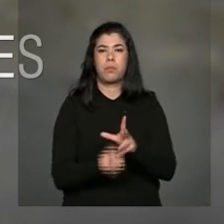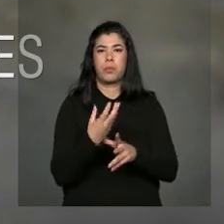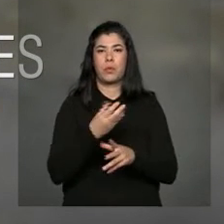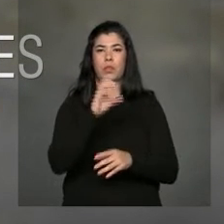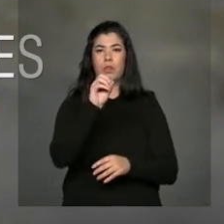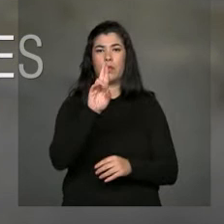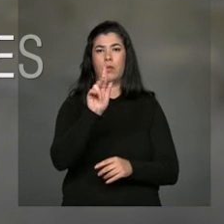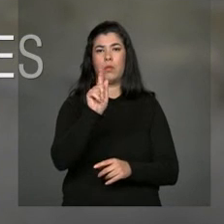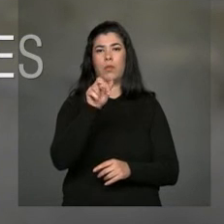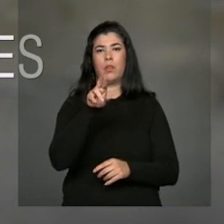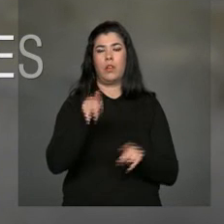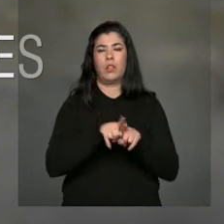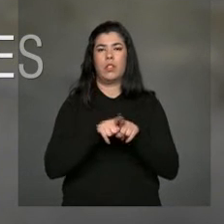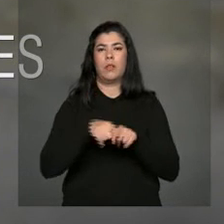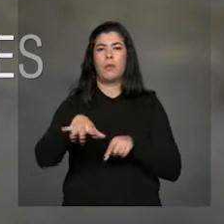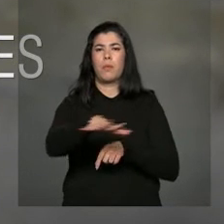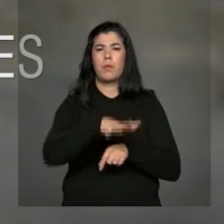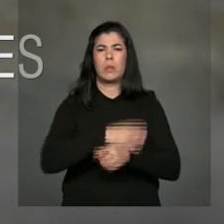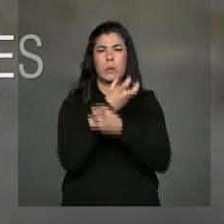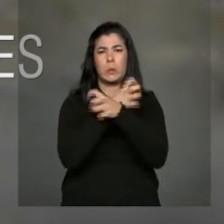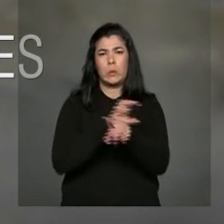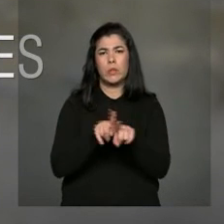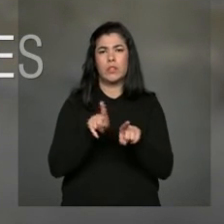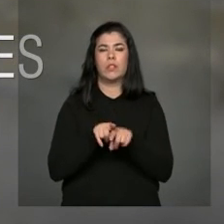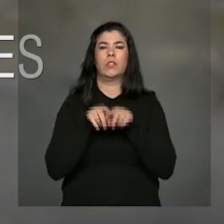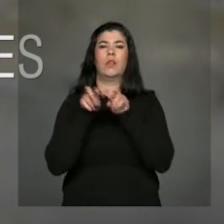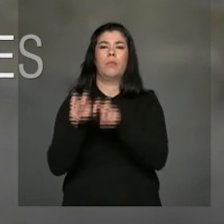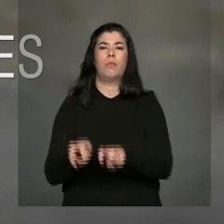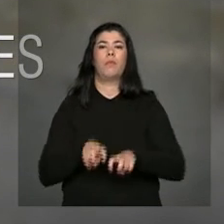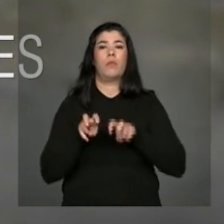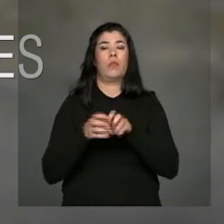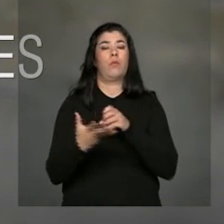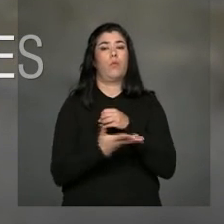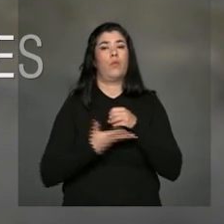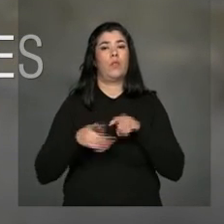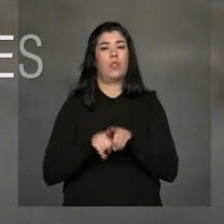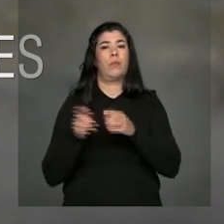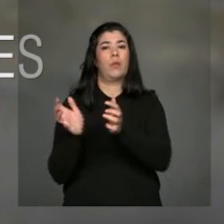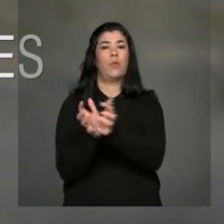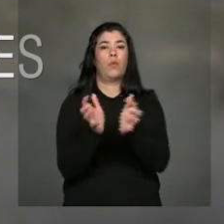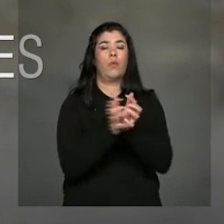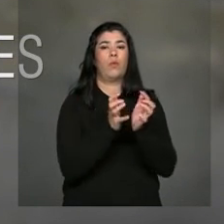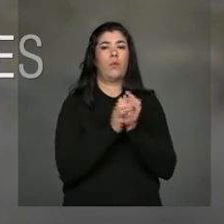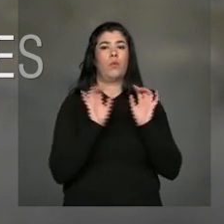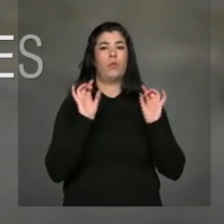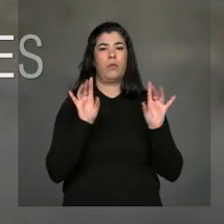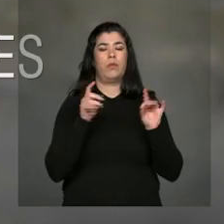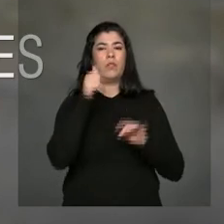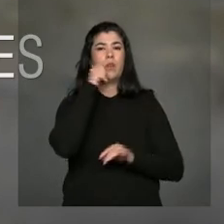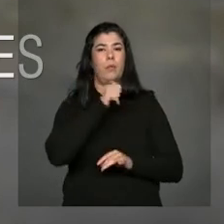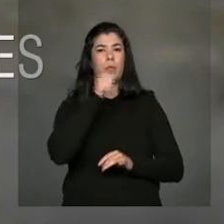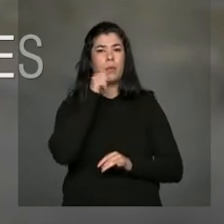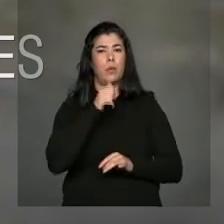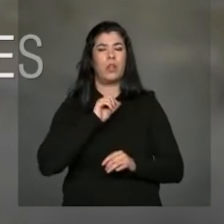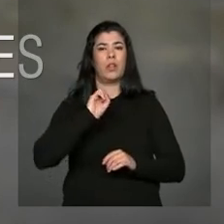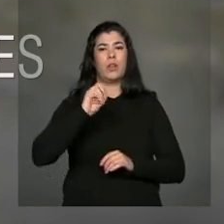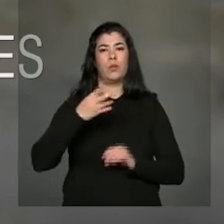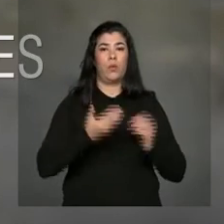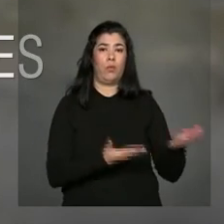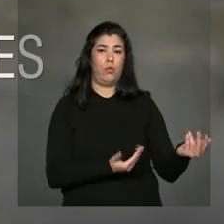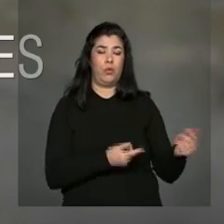no semiárido do país, agricultura sustentável e para grupos específicos como mulheres ou